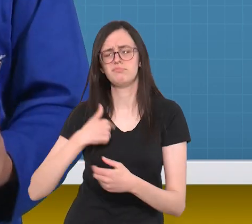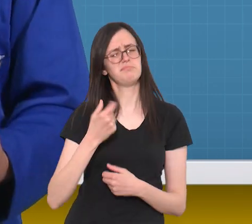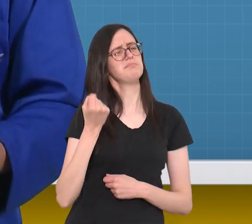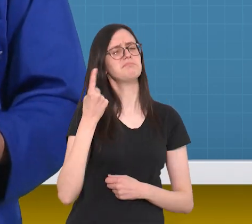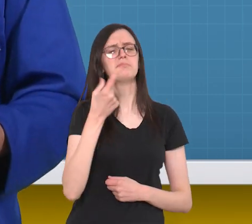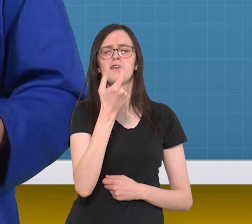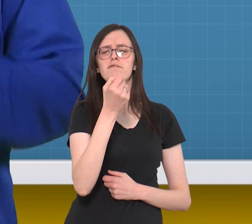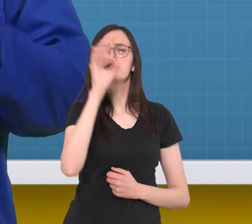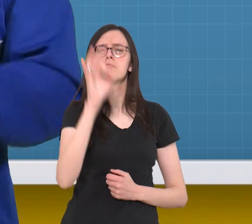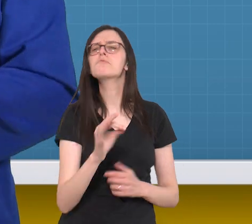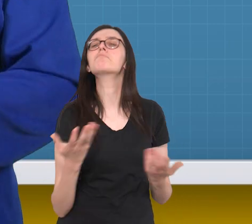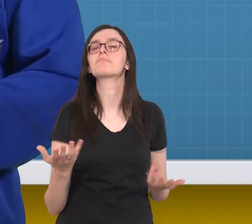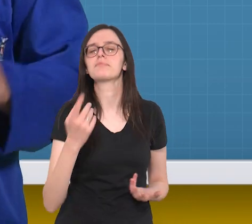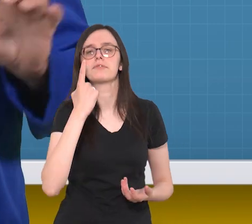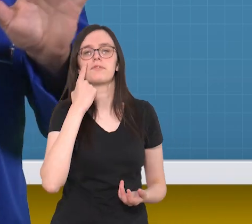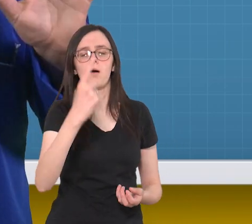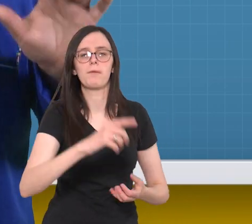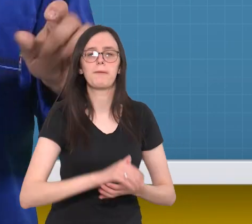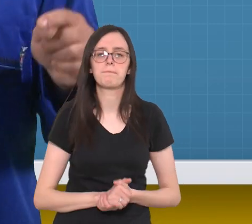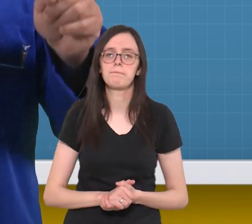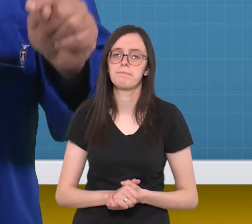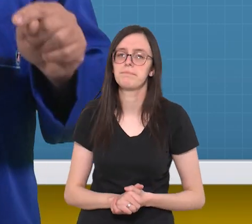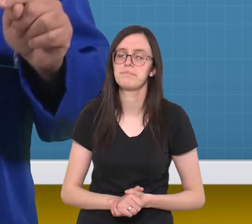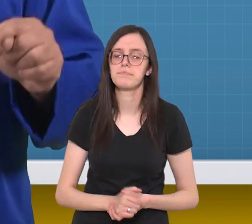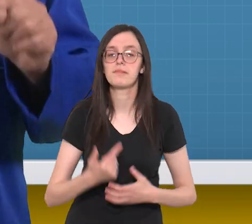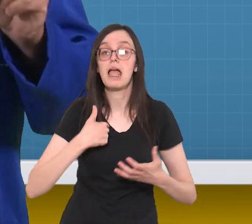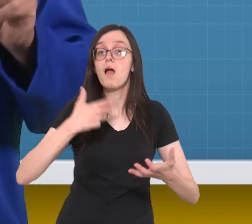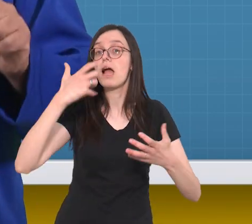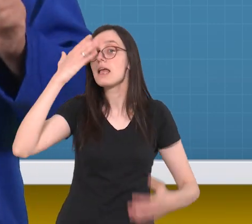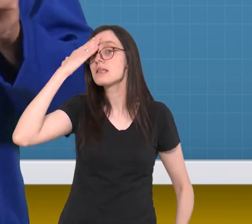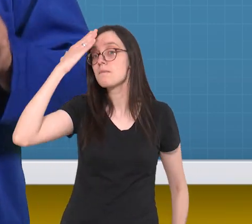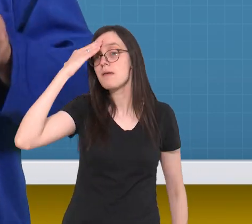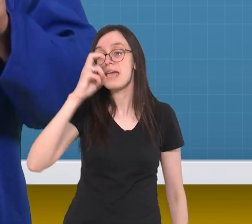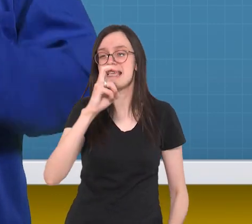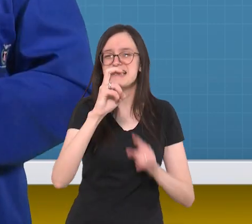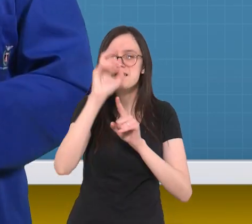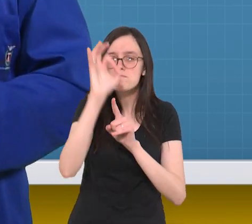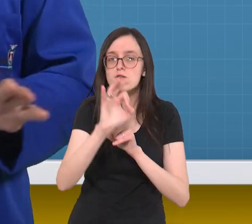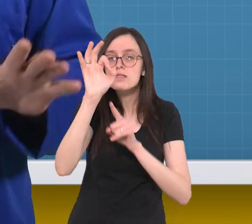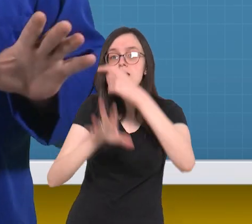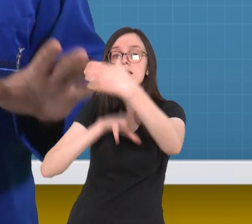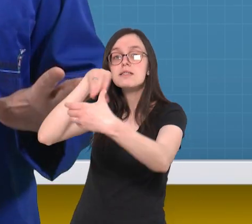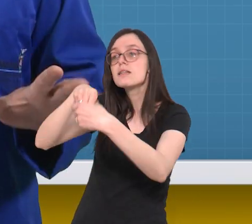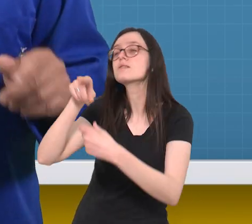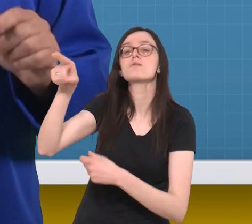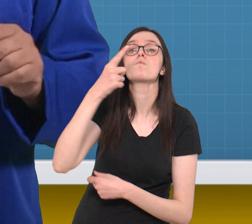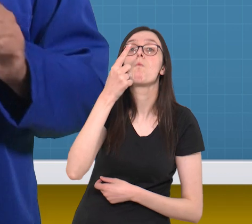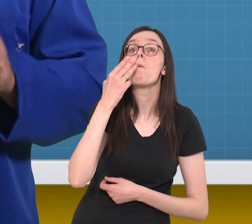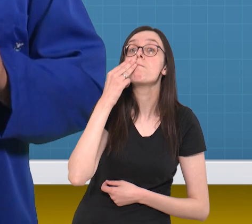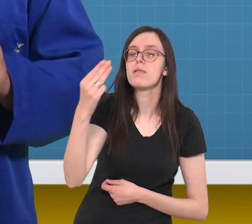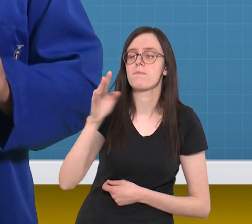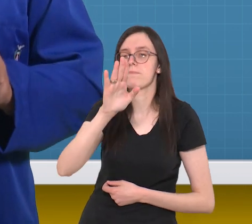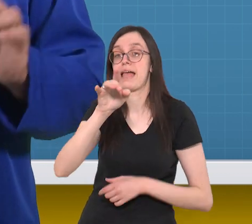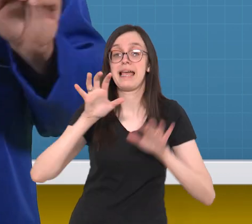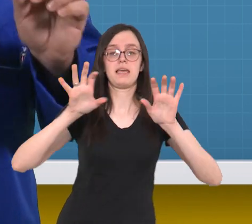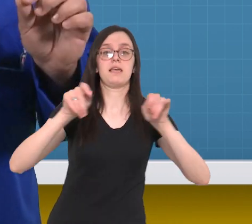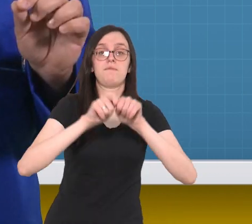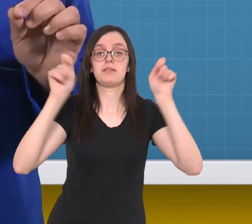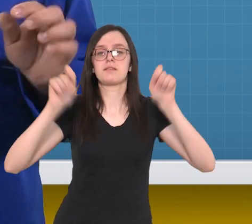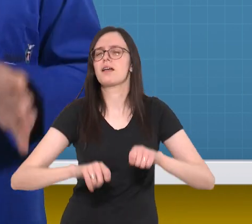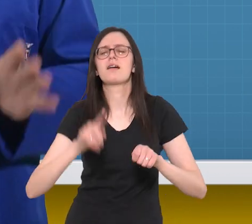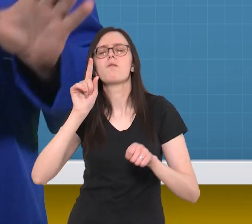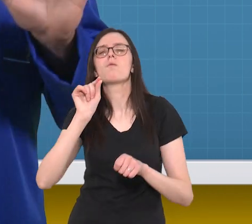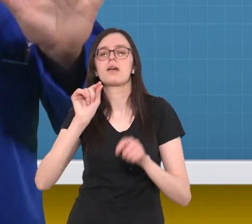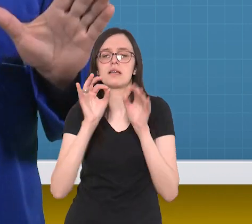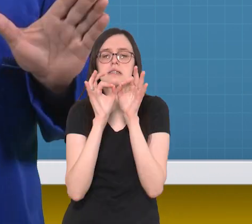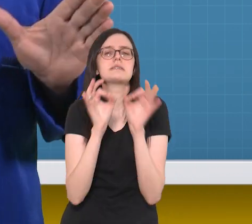é esse 20%. Então vamos lá. O problema é, eu quero saber quanto é 5% de 1 milhão. Aqui você pode fazer assim,